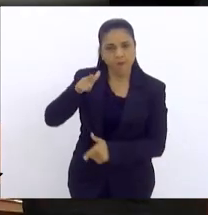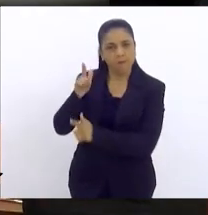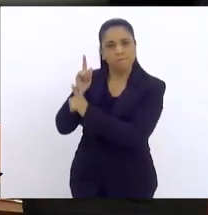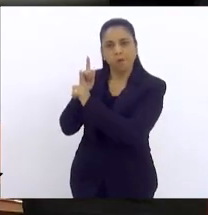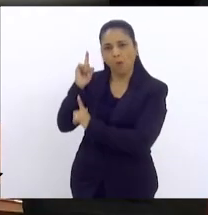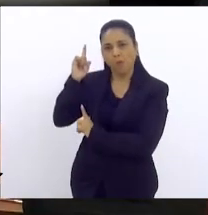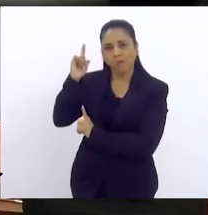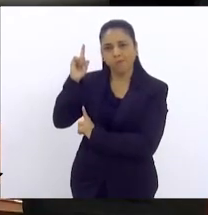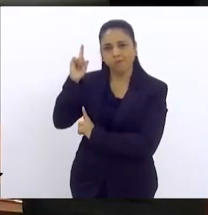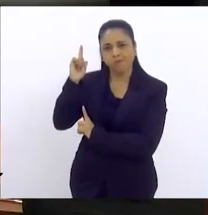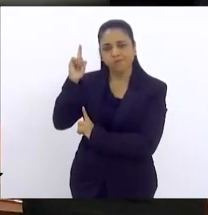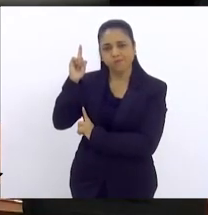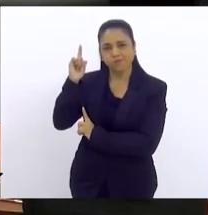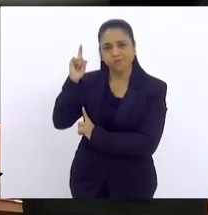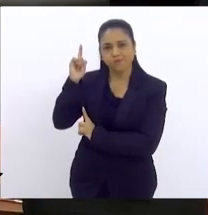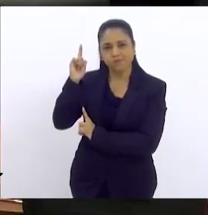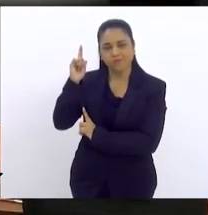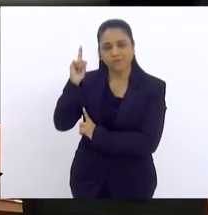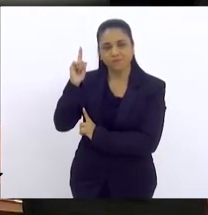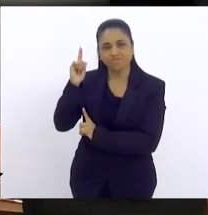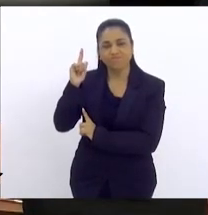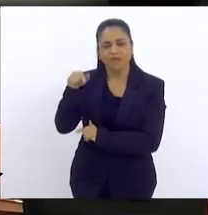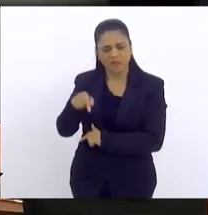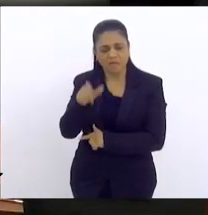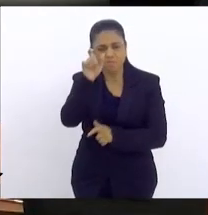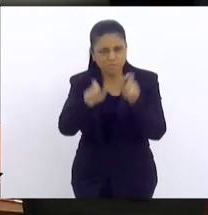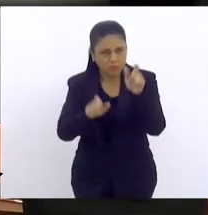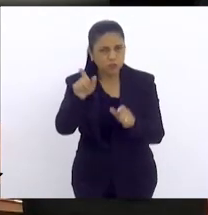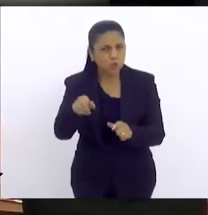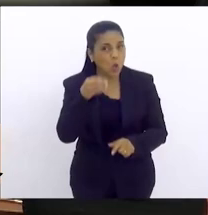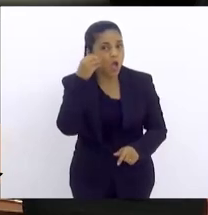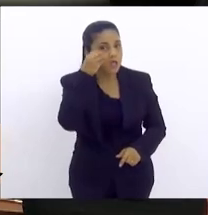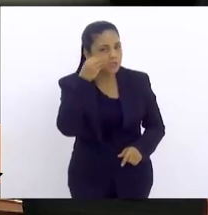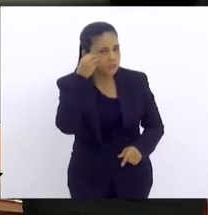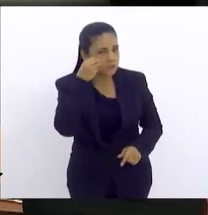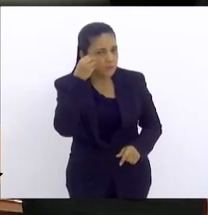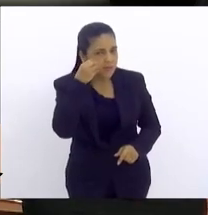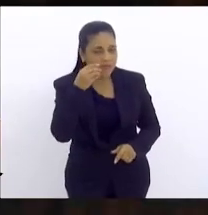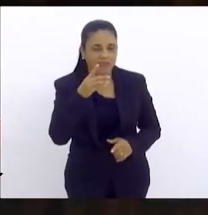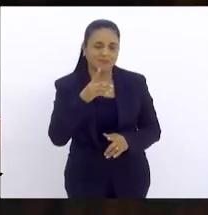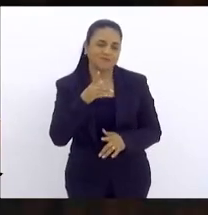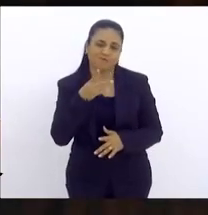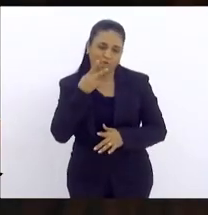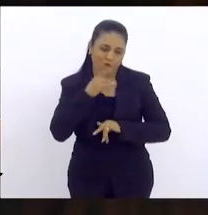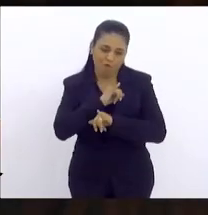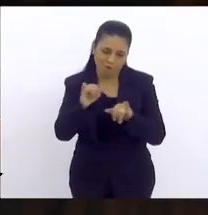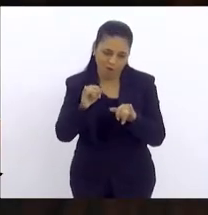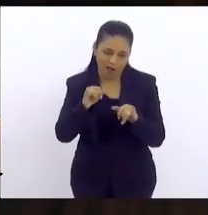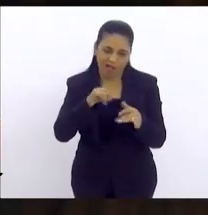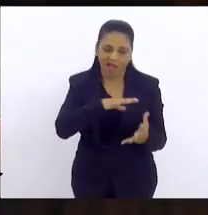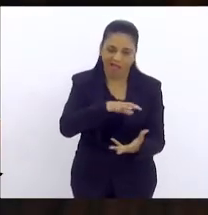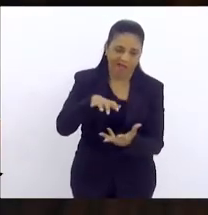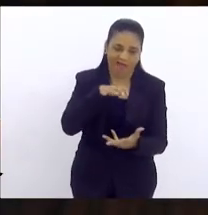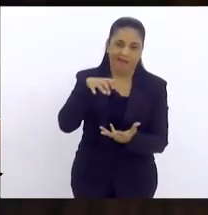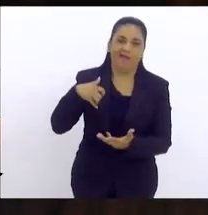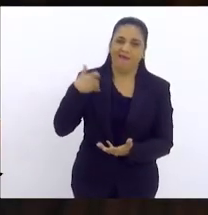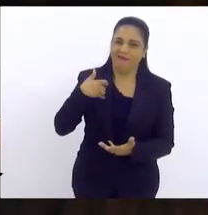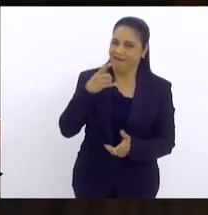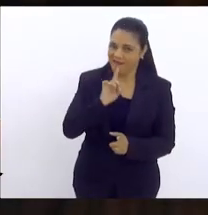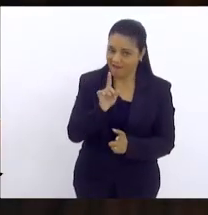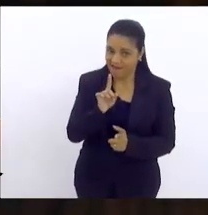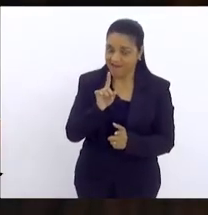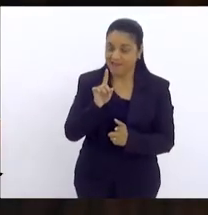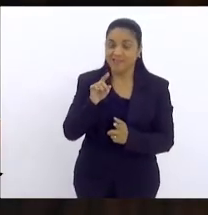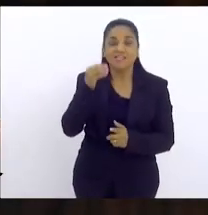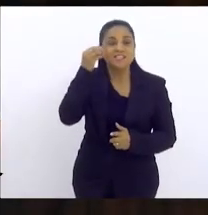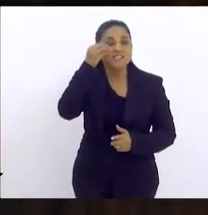aqui tem pessoas mais mais experiente vou falar que vocês forem mais antigos não mas mais experientes né na